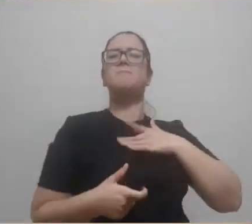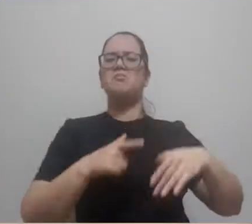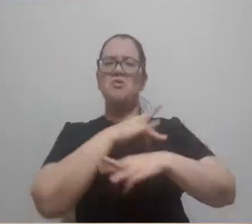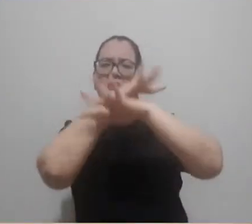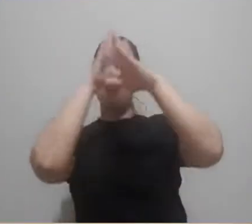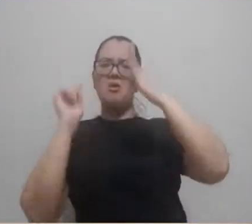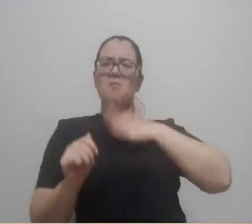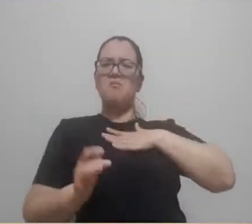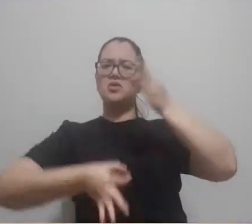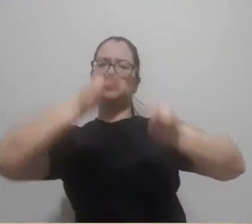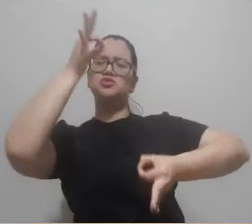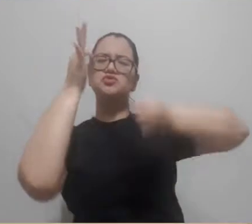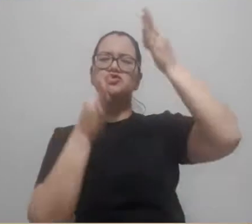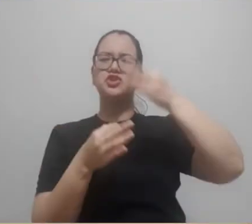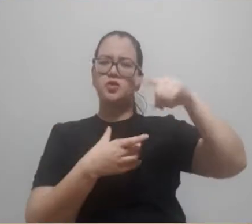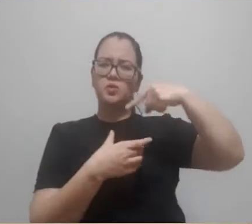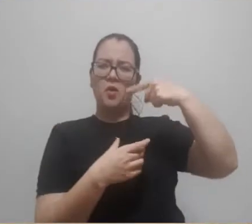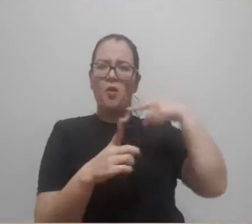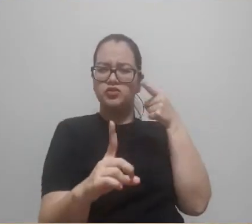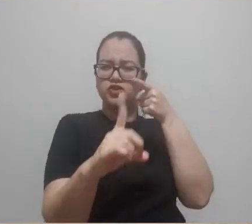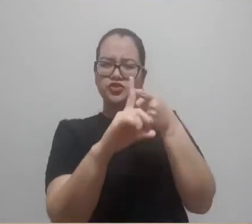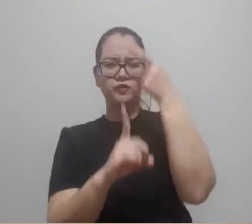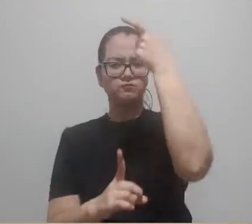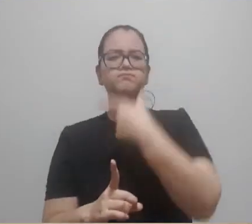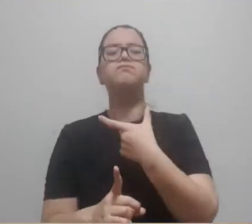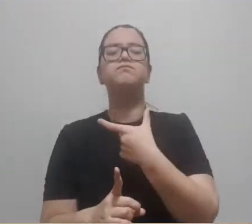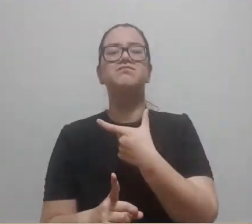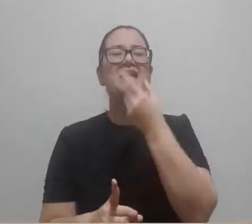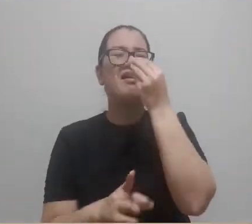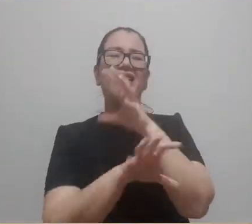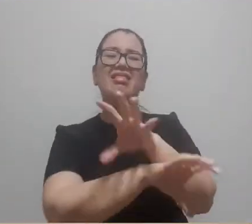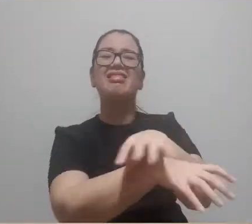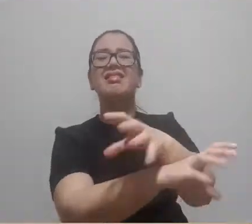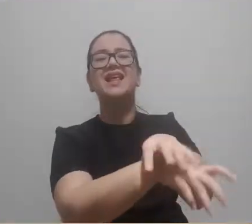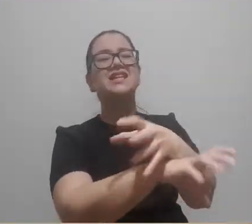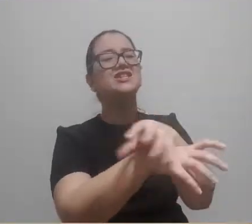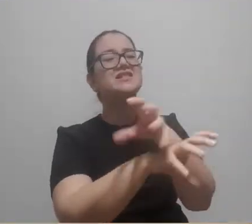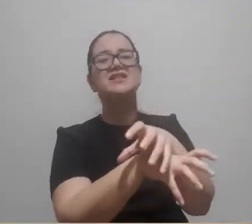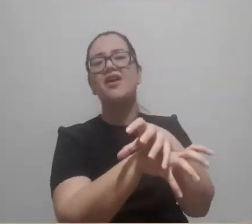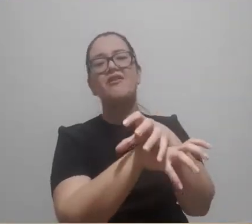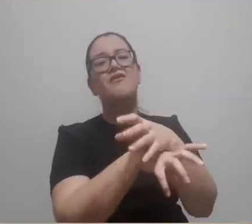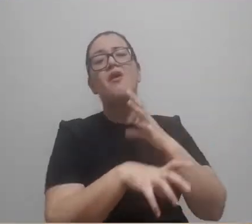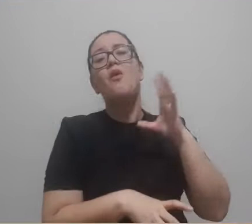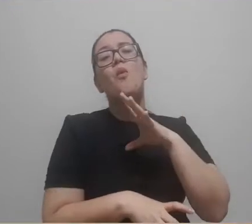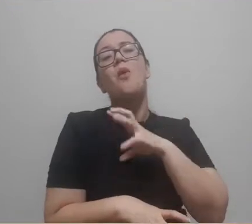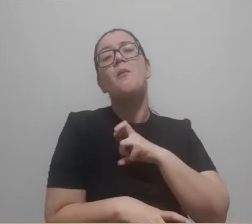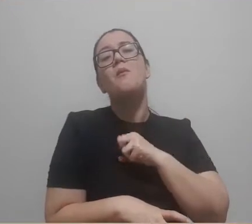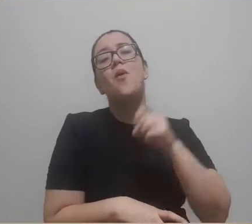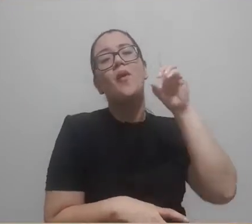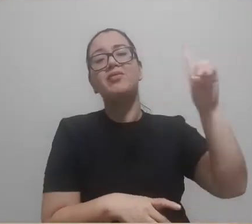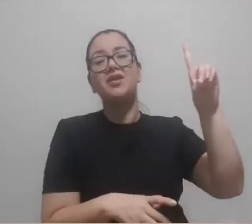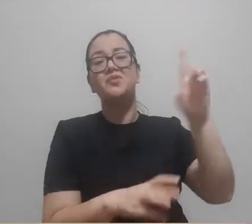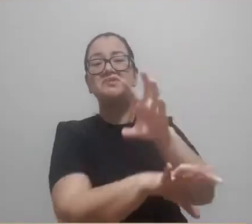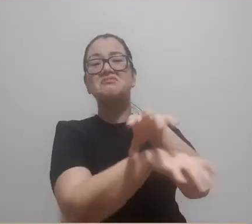era neles. Era uma religião que negligenciava os pontos mais importantes da lei, o amor a Deus e